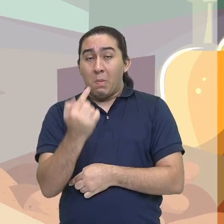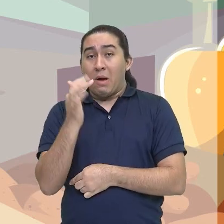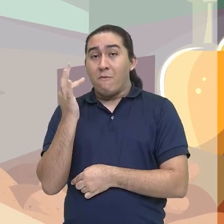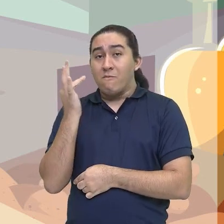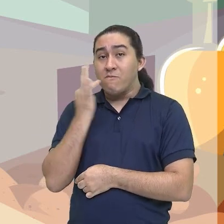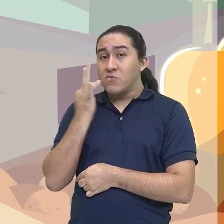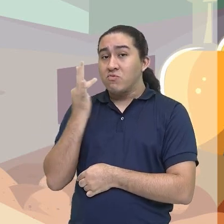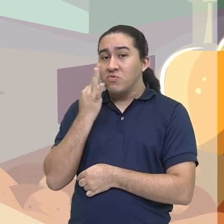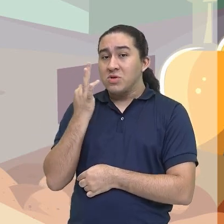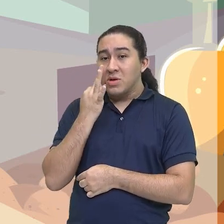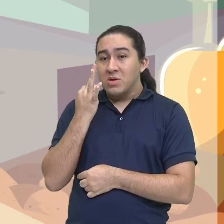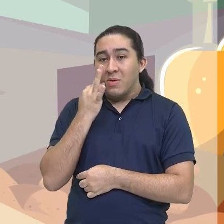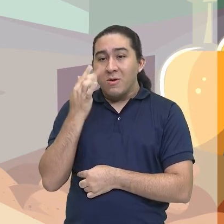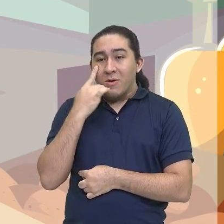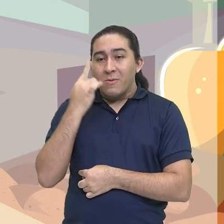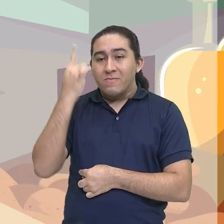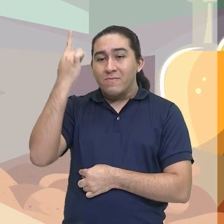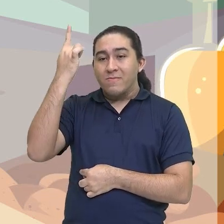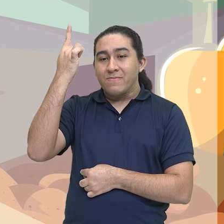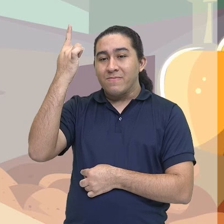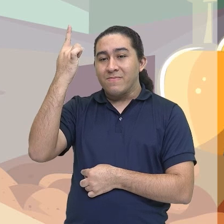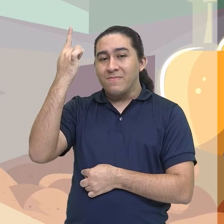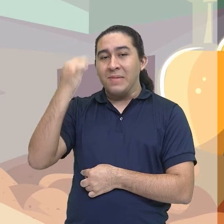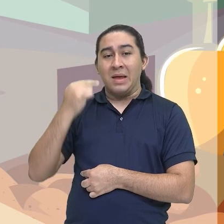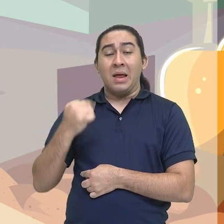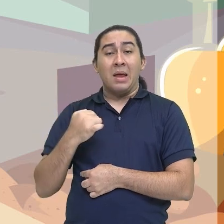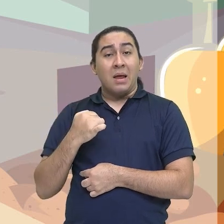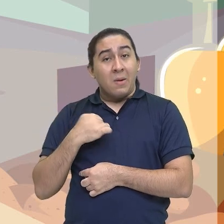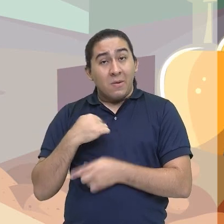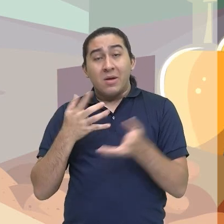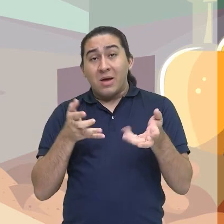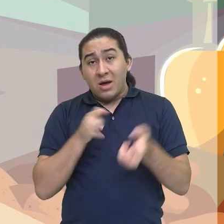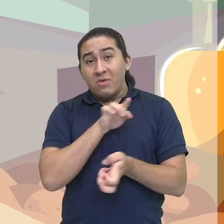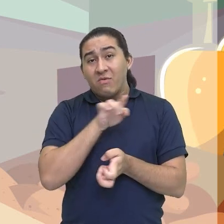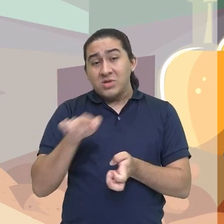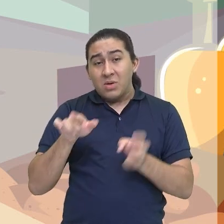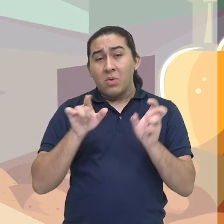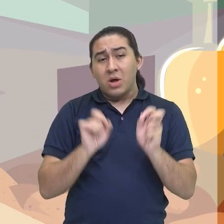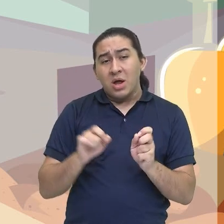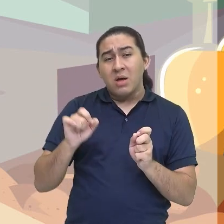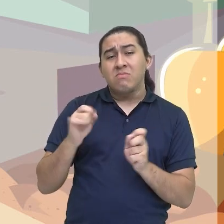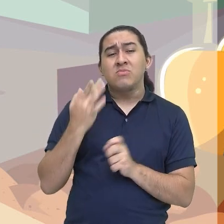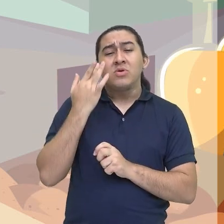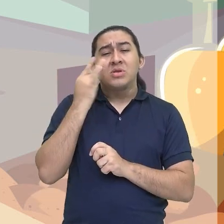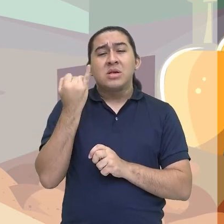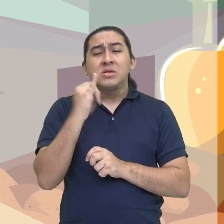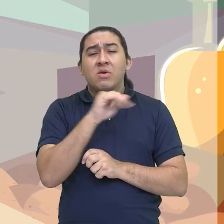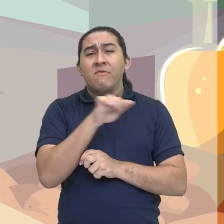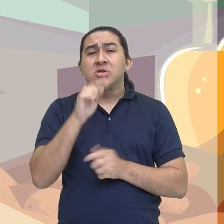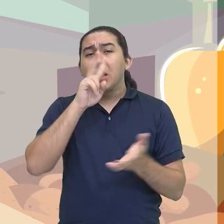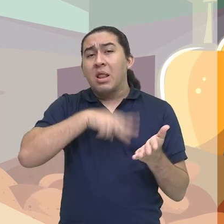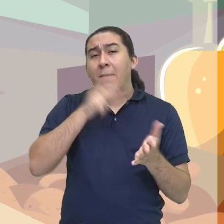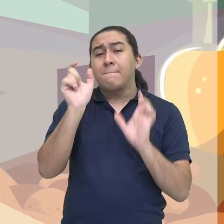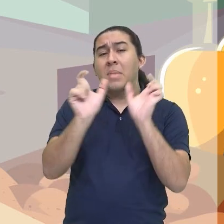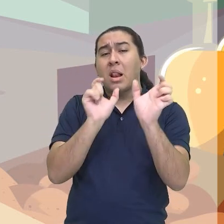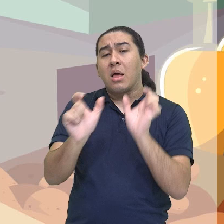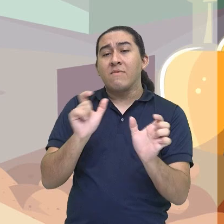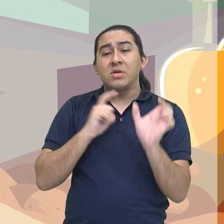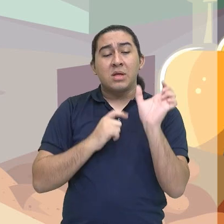né, específica, que eu gostaria que vocês, eu não sei se vocês estão conseguindo ler aí,